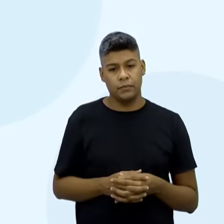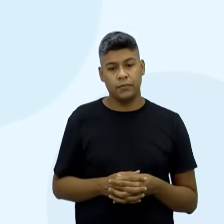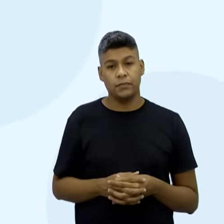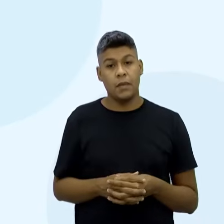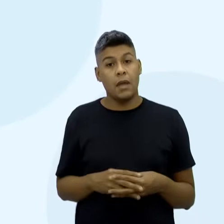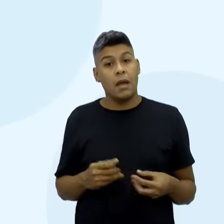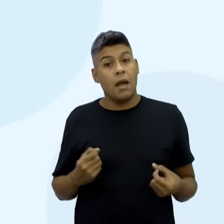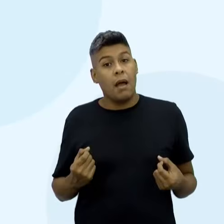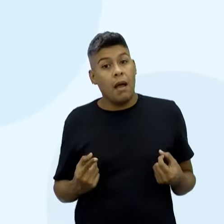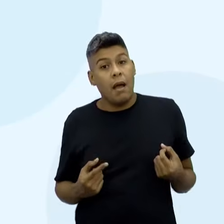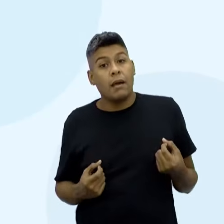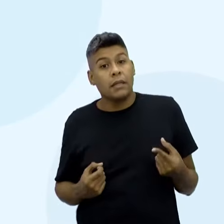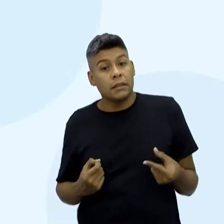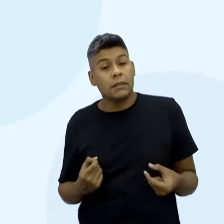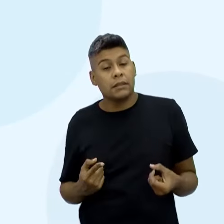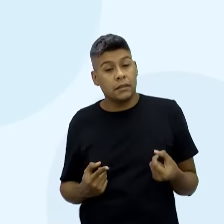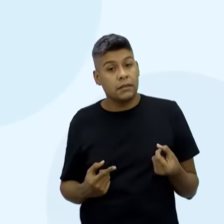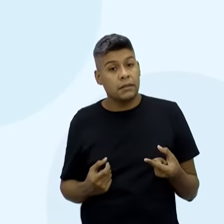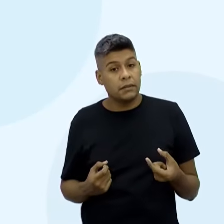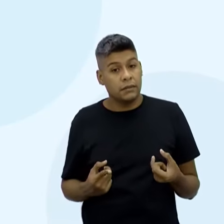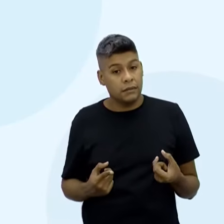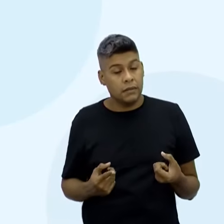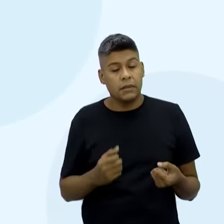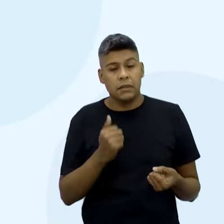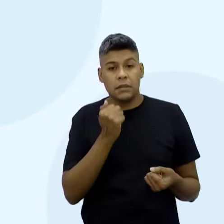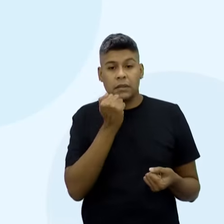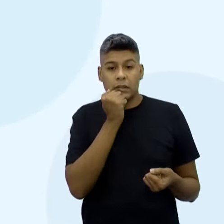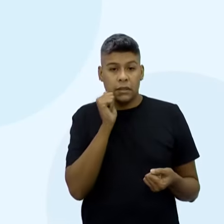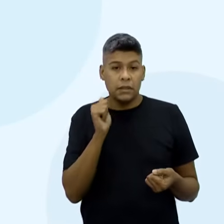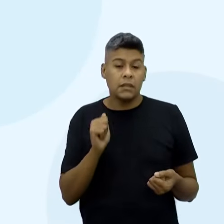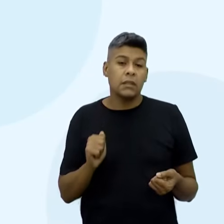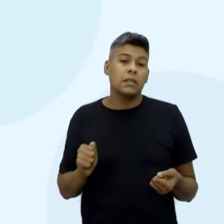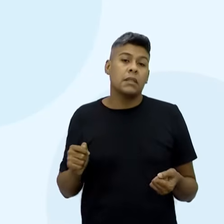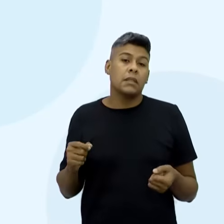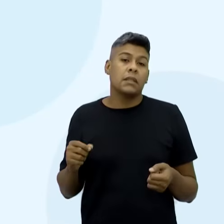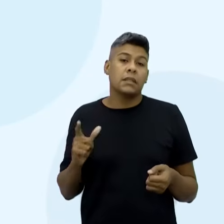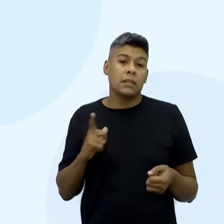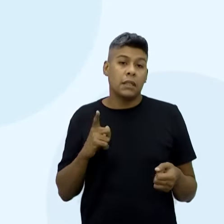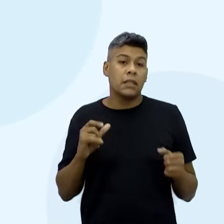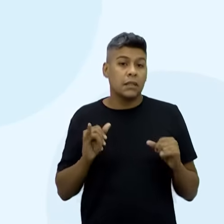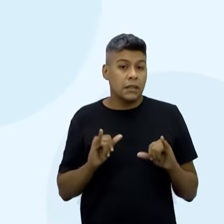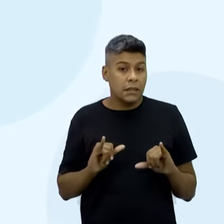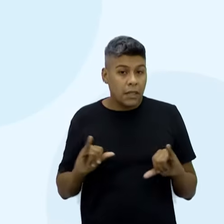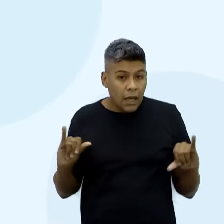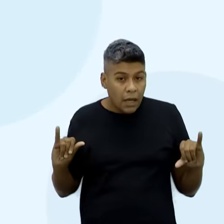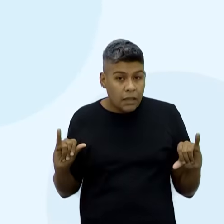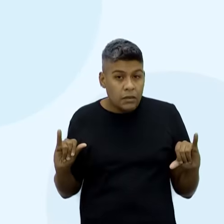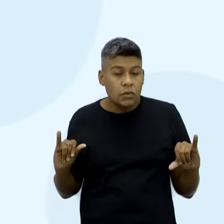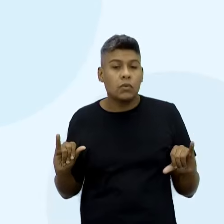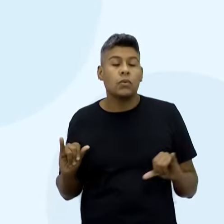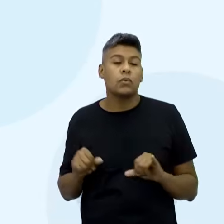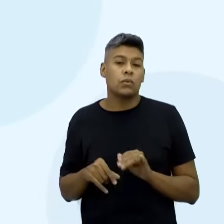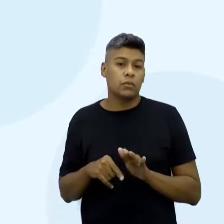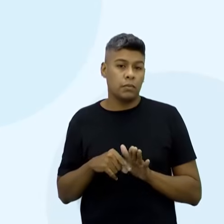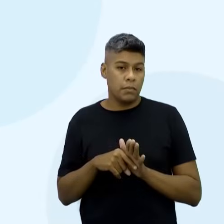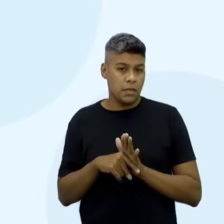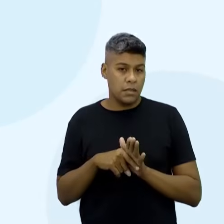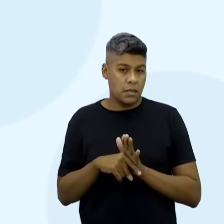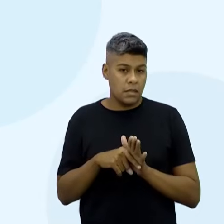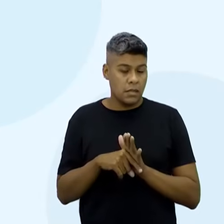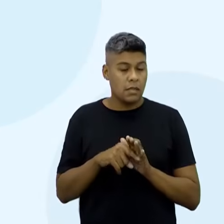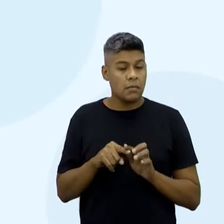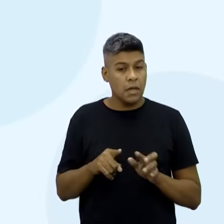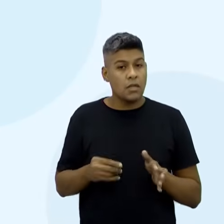muitas vezes, né, o cientista, ele coloca ali não só dados, resultados das suas pesquisas, mas